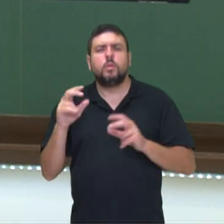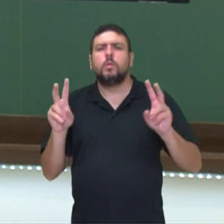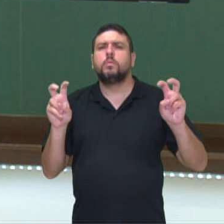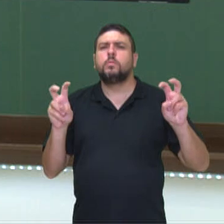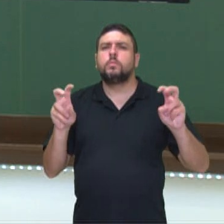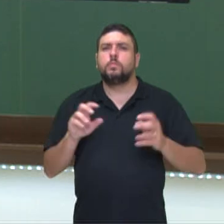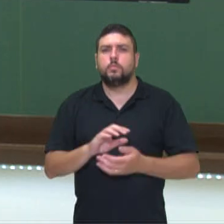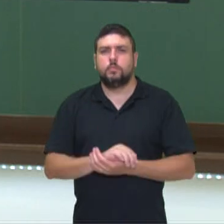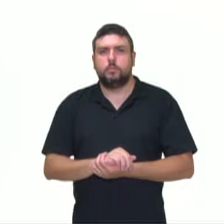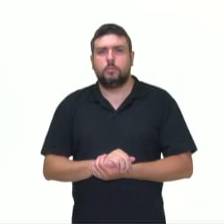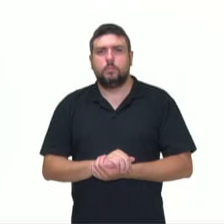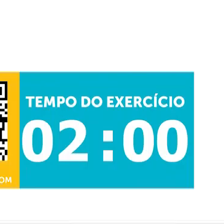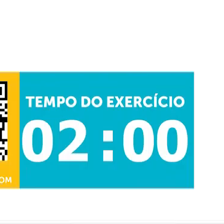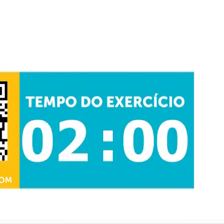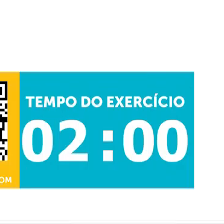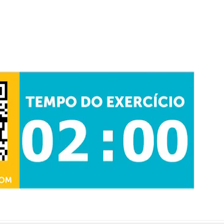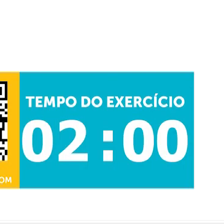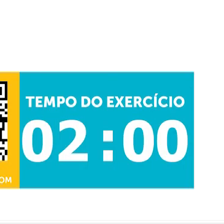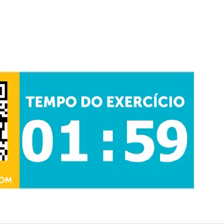da notícia?